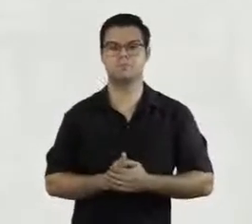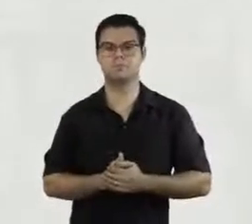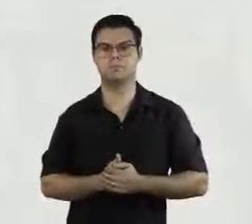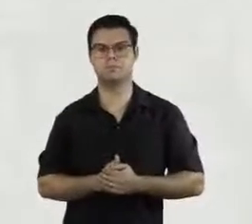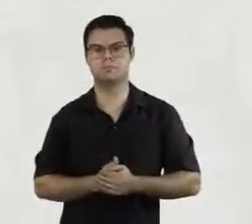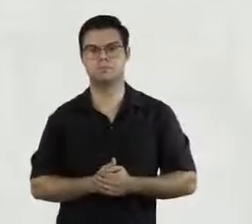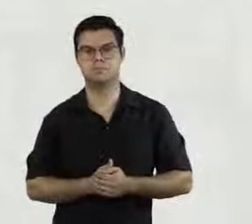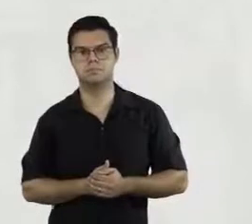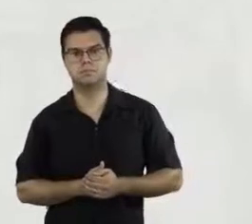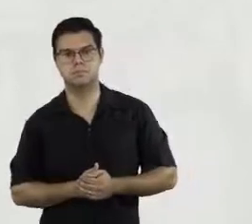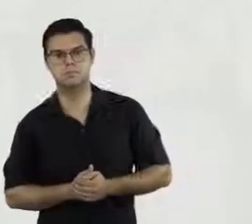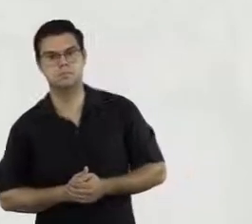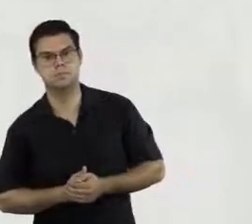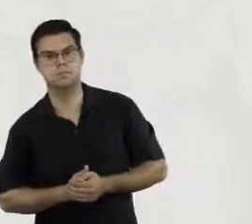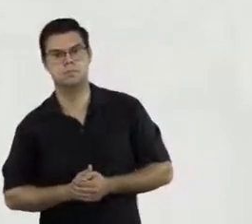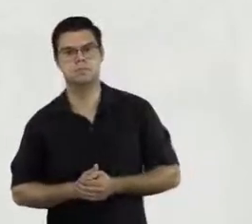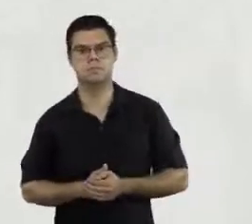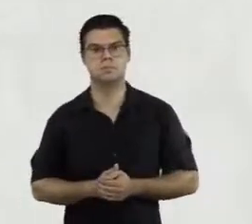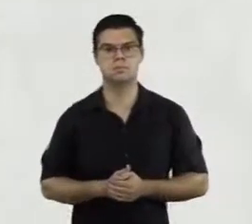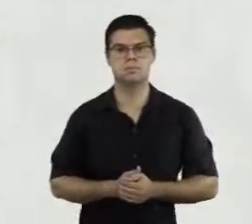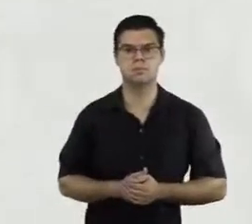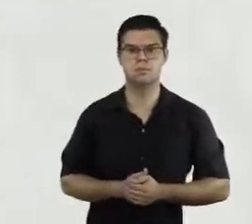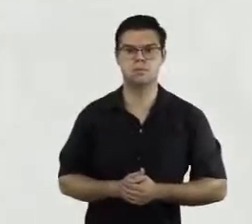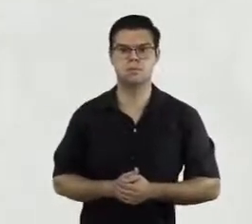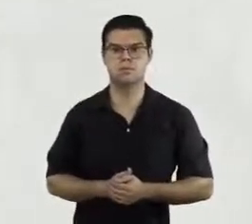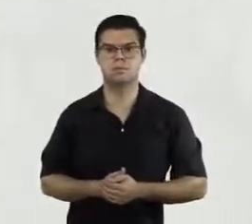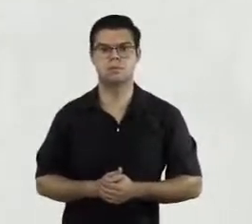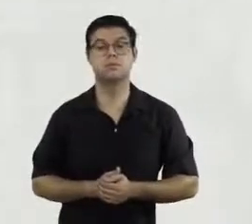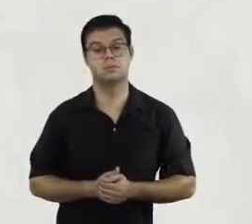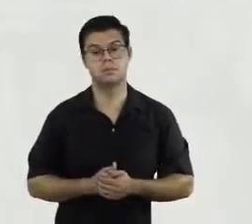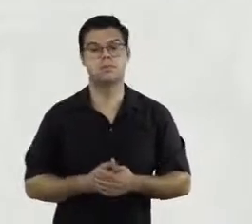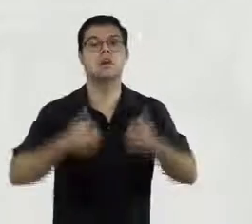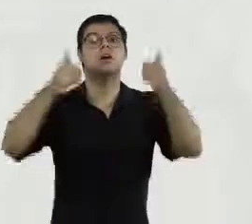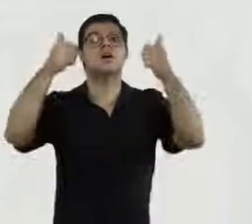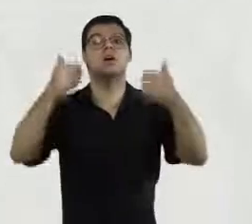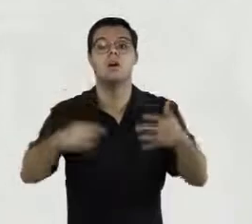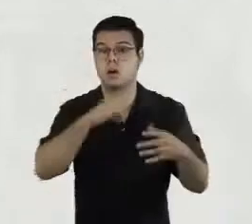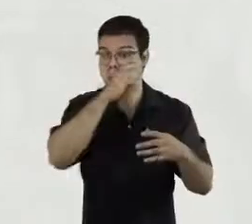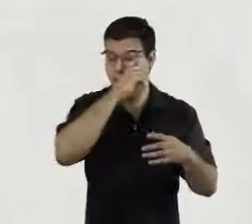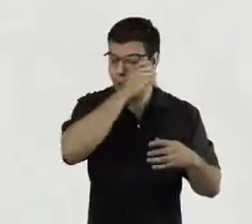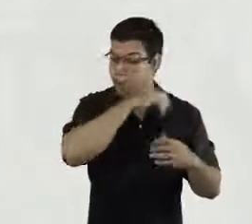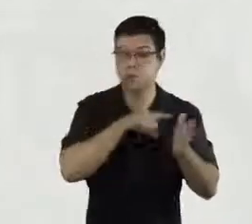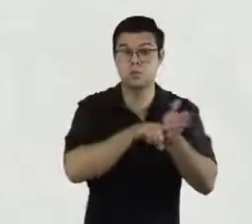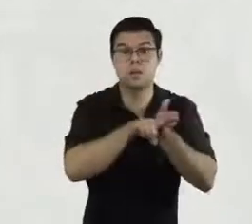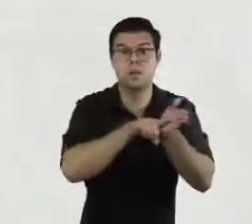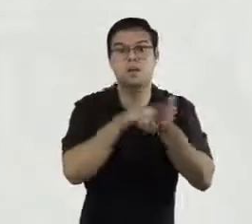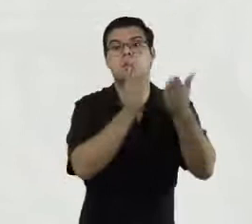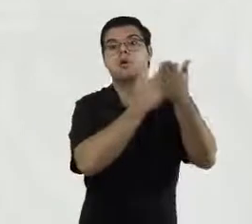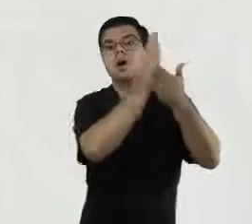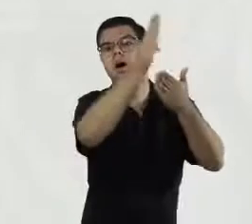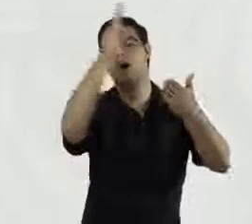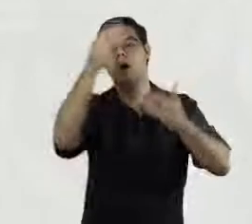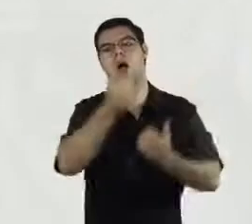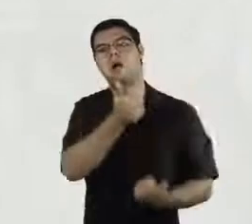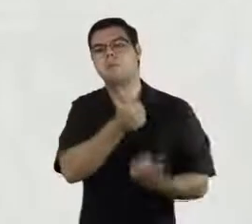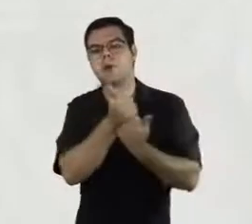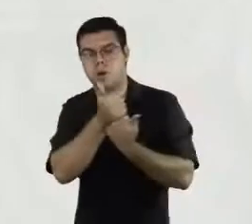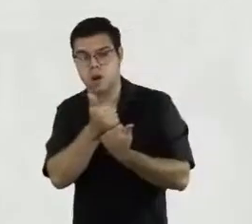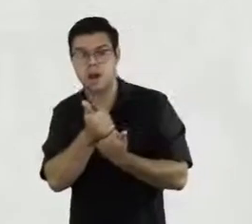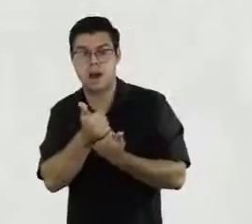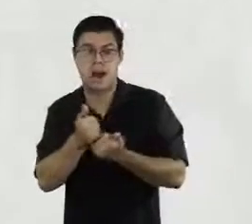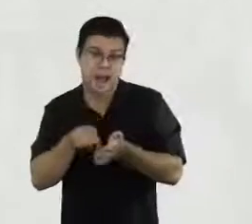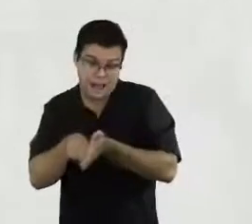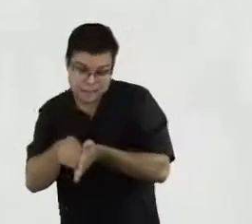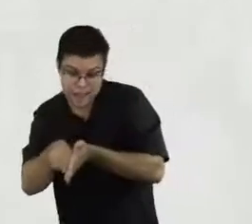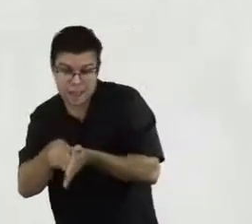Para Edson Nery da Fonseca, em geral, a pesquisa bibliográfica é apoiada pelas análises bibliométricas, resultantes de